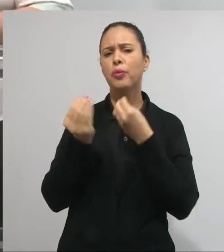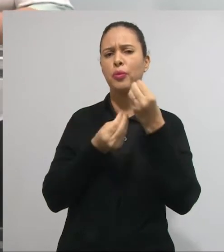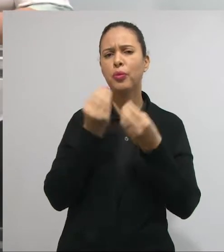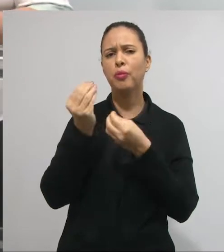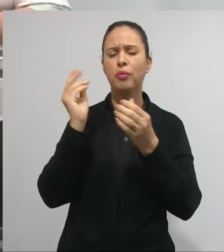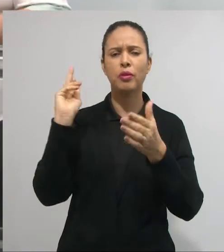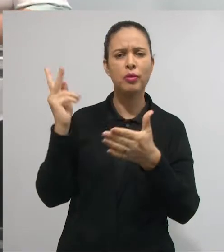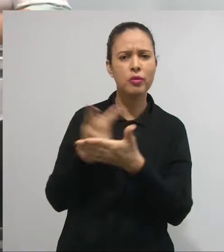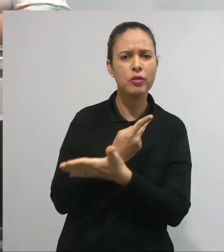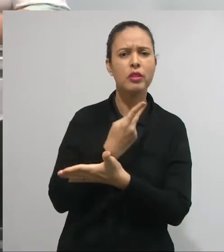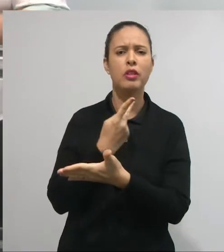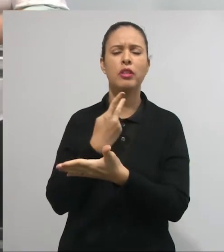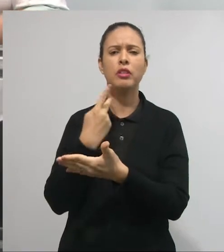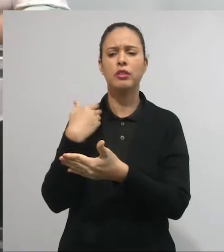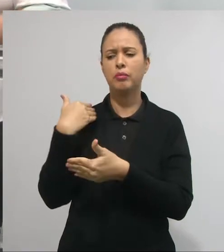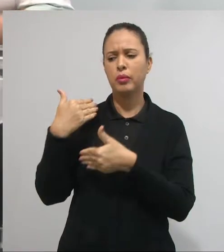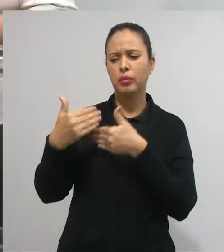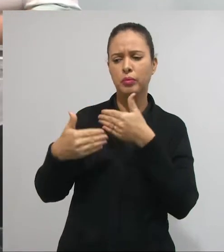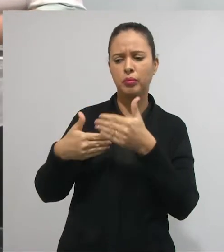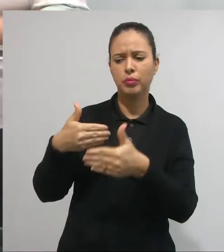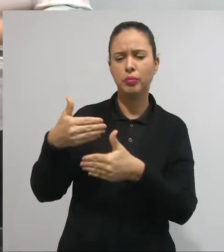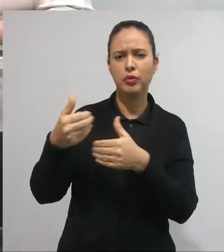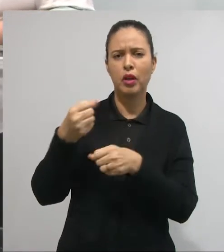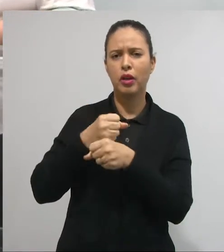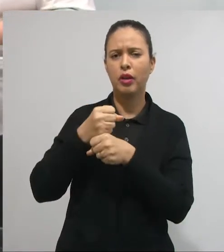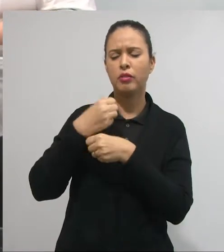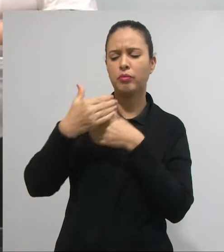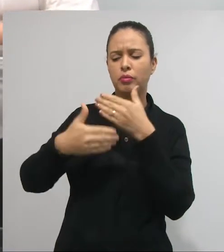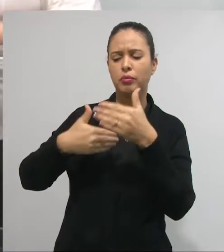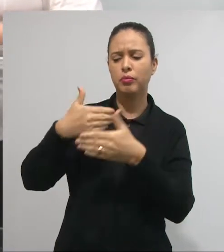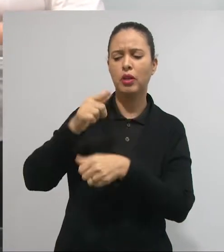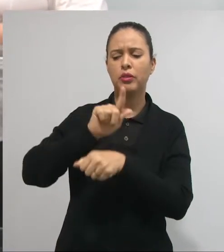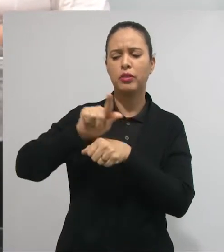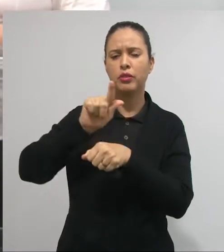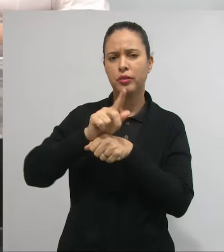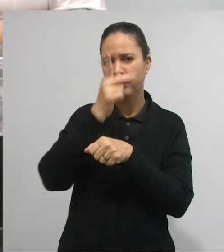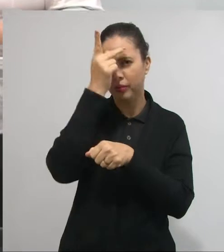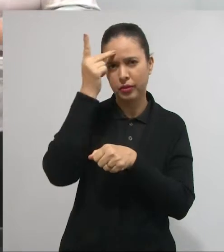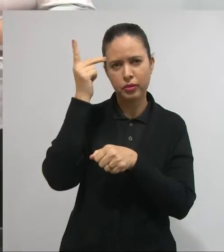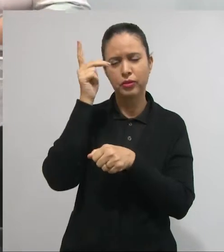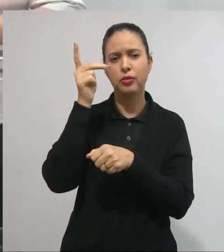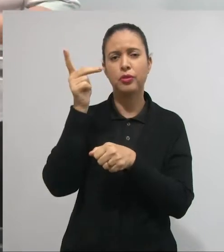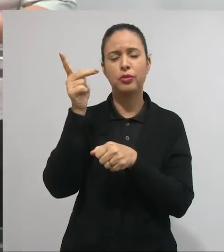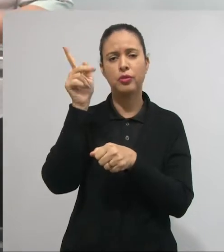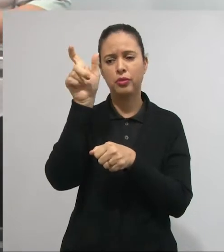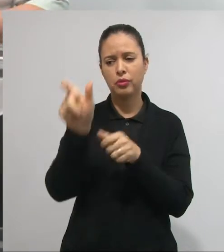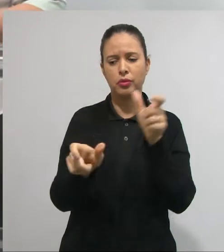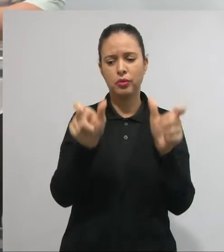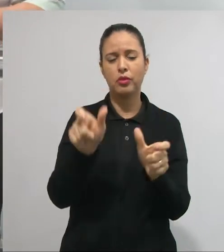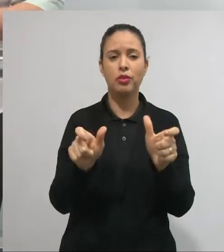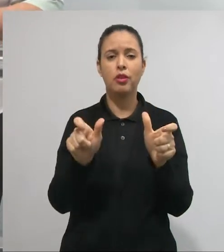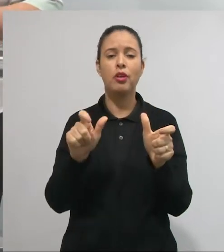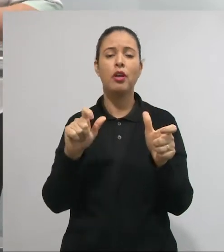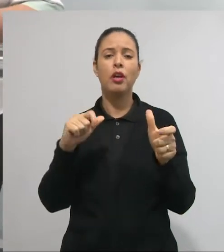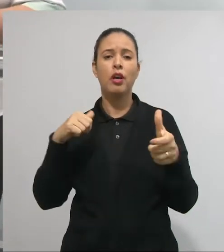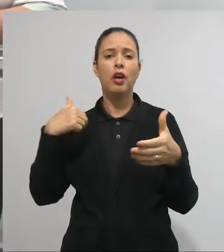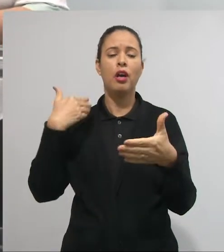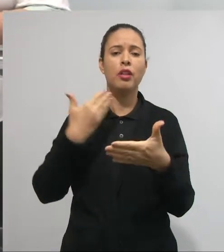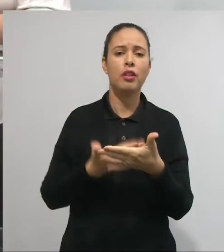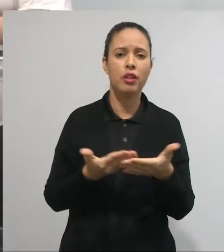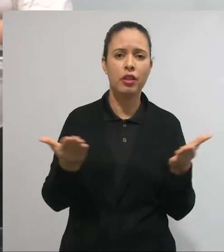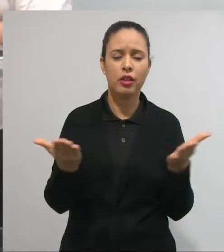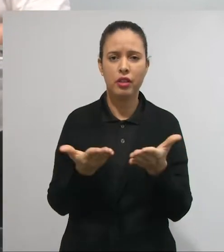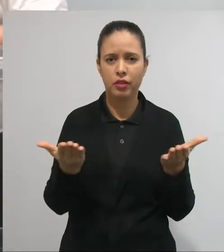se desenvolvendo ao longo do tempo a gestão de pessoas até chegar a ser conhecida como ela é